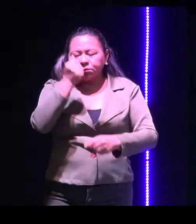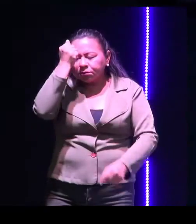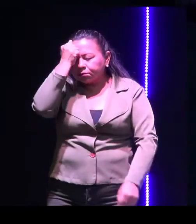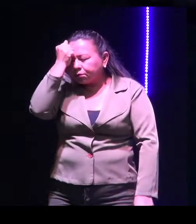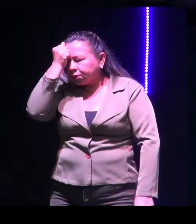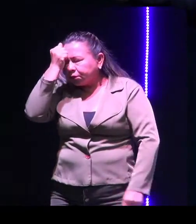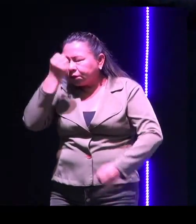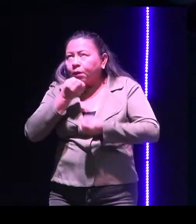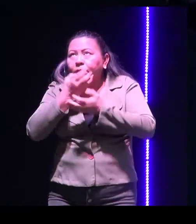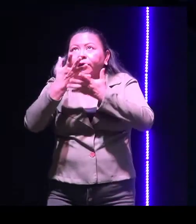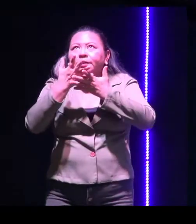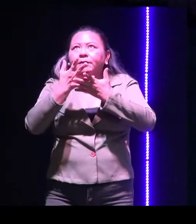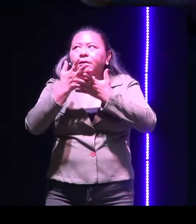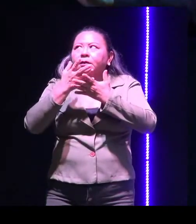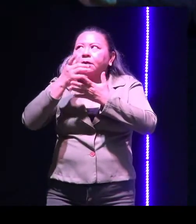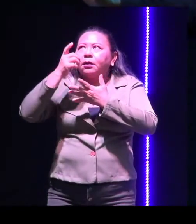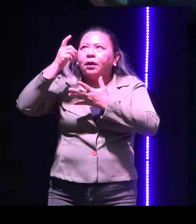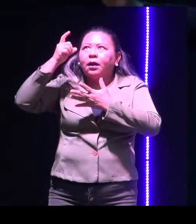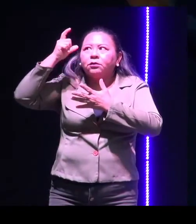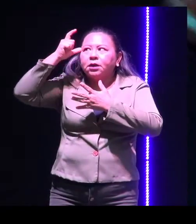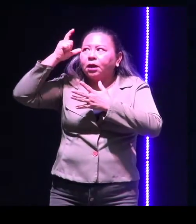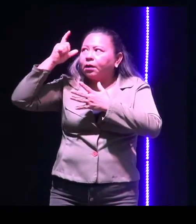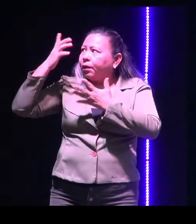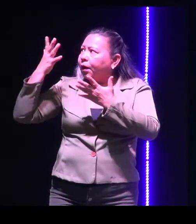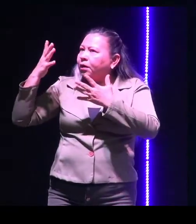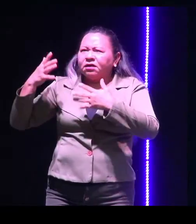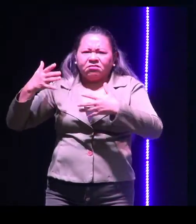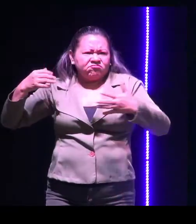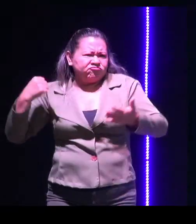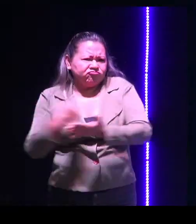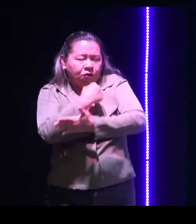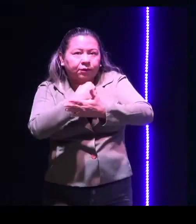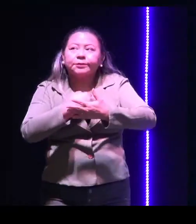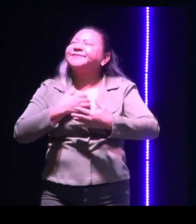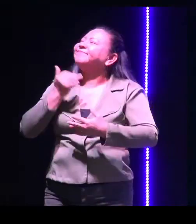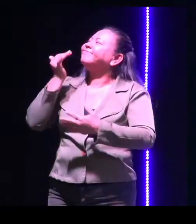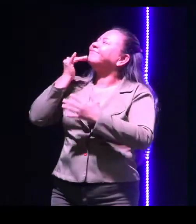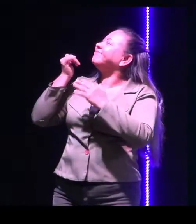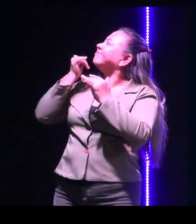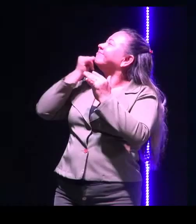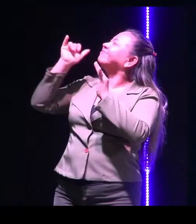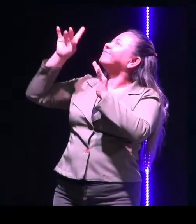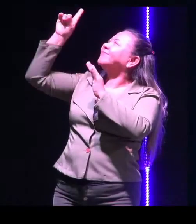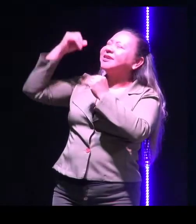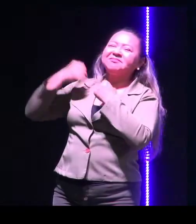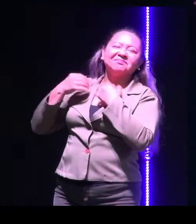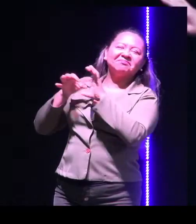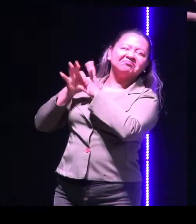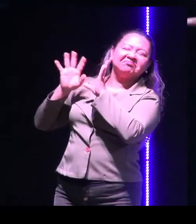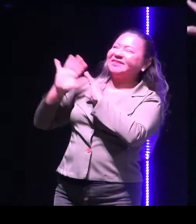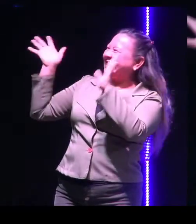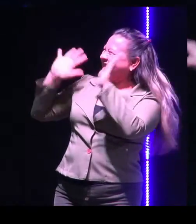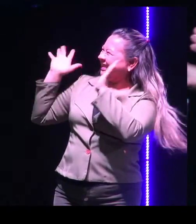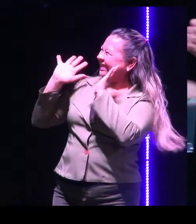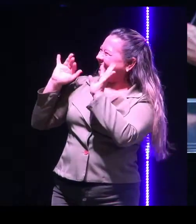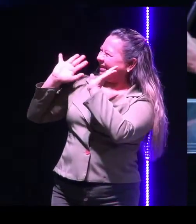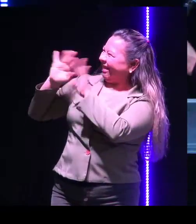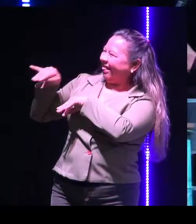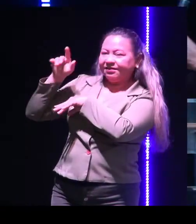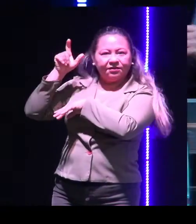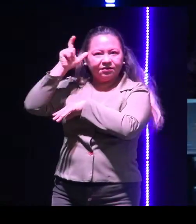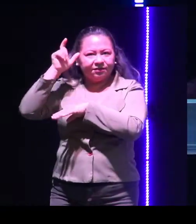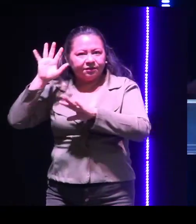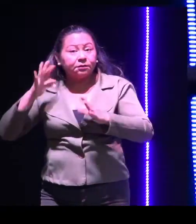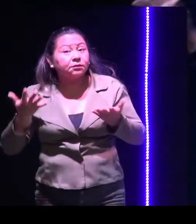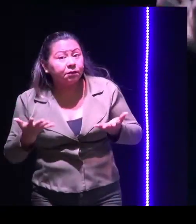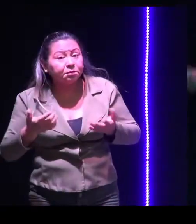tchau, diabo, para trás, e agora eu vou viver aquilo que Deus tem para mim. E aí é por isso que a gente precisa se desprender